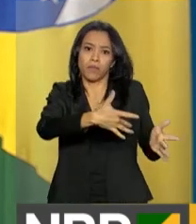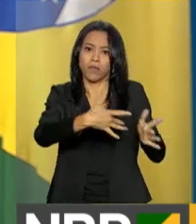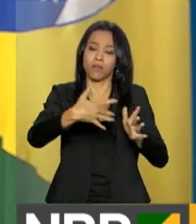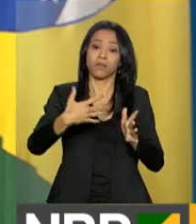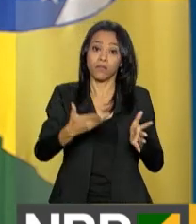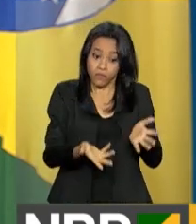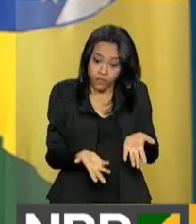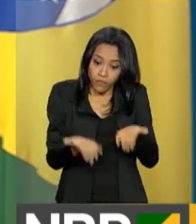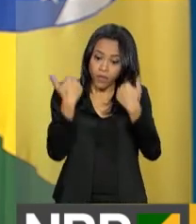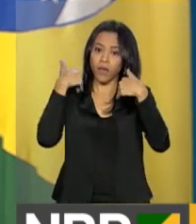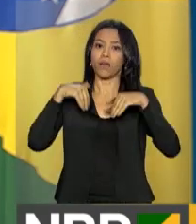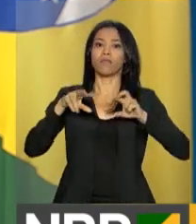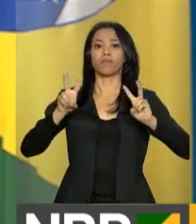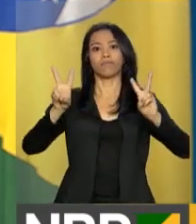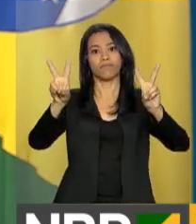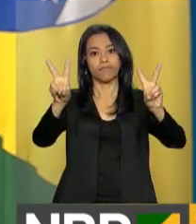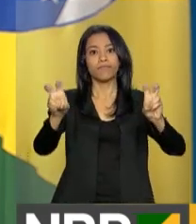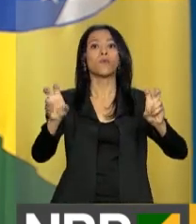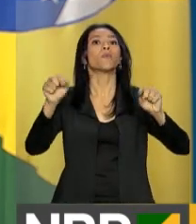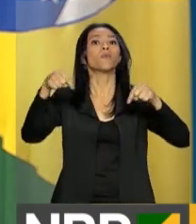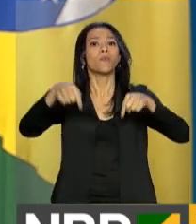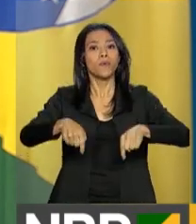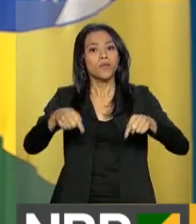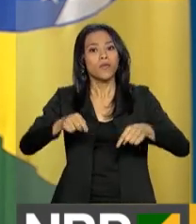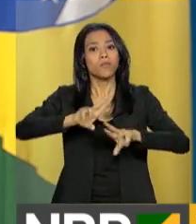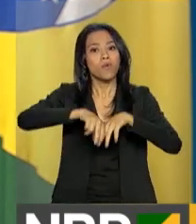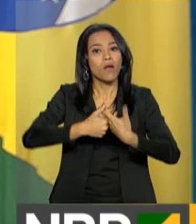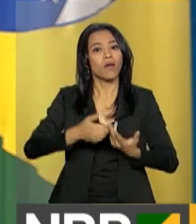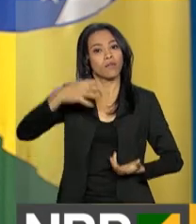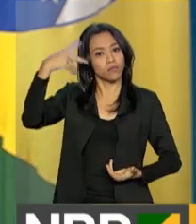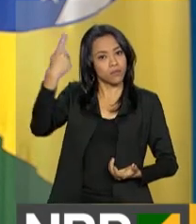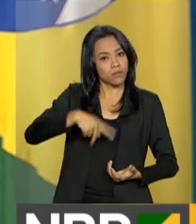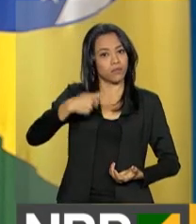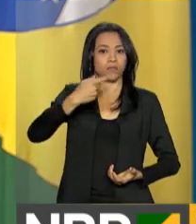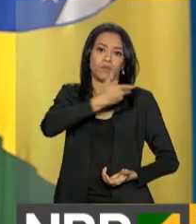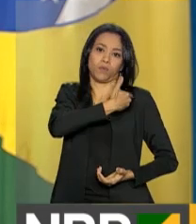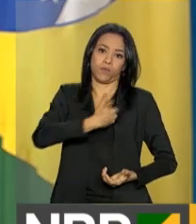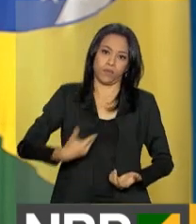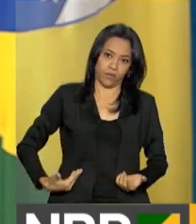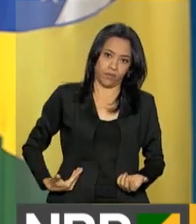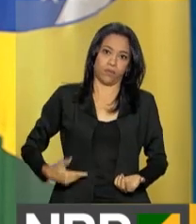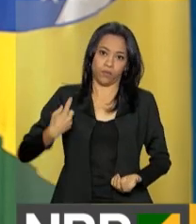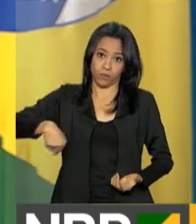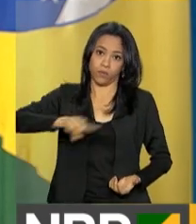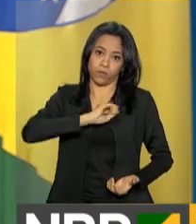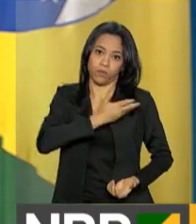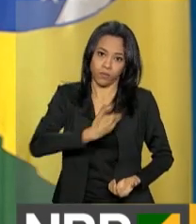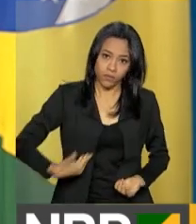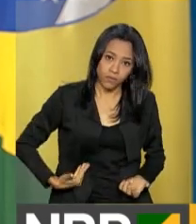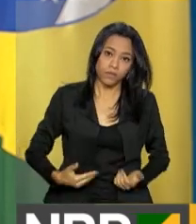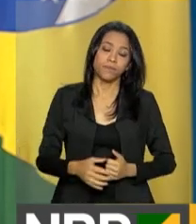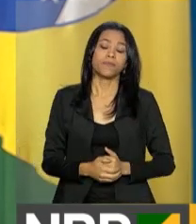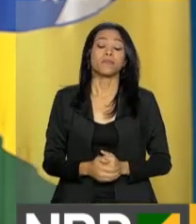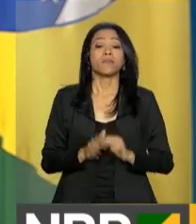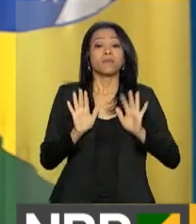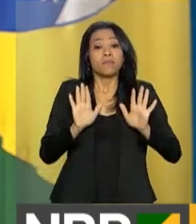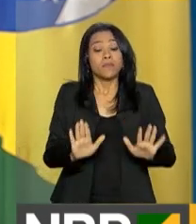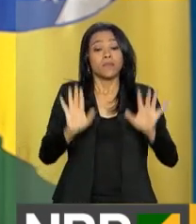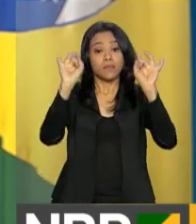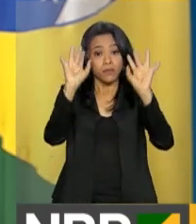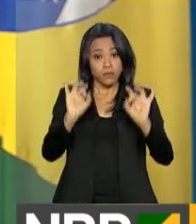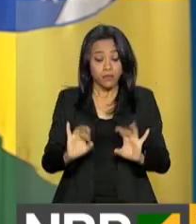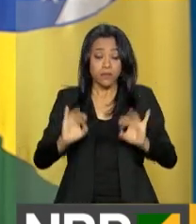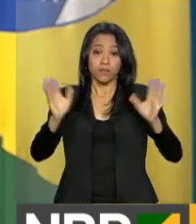por força de atos do nosso governo mas especialmente hoje